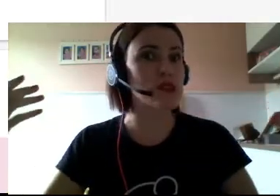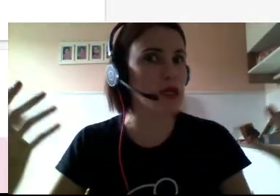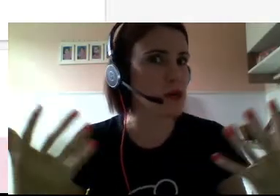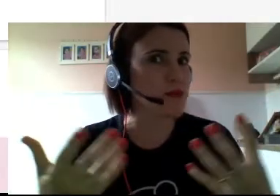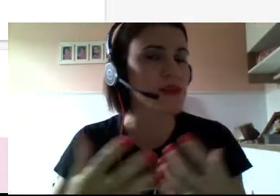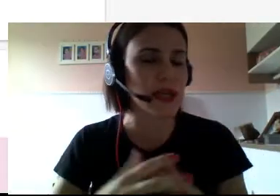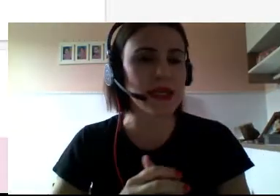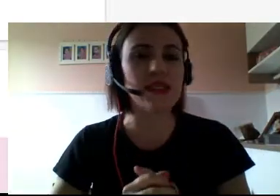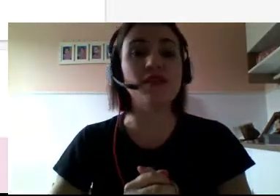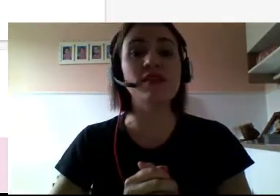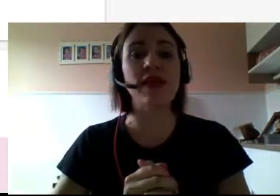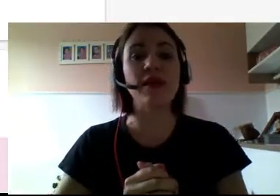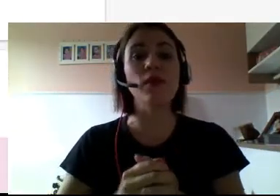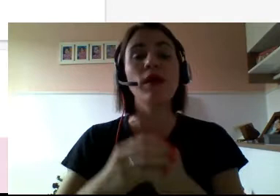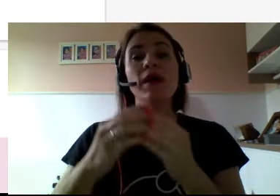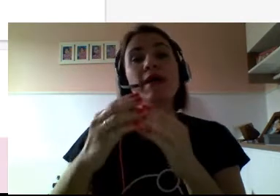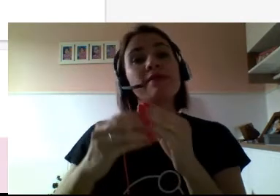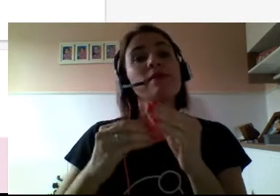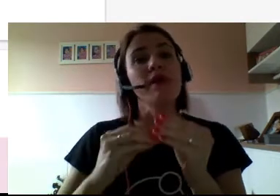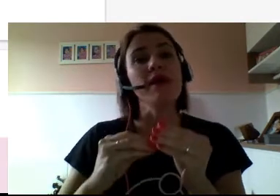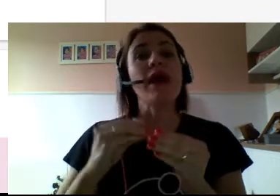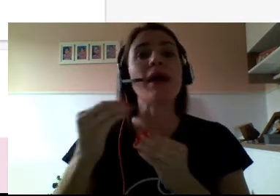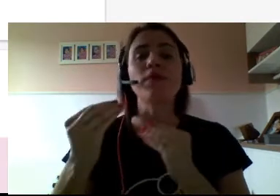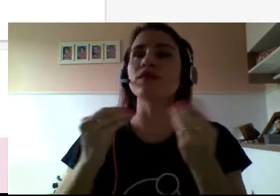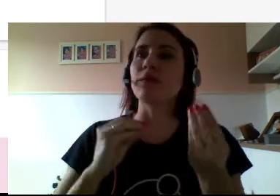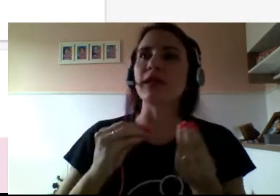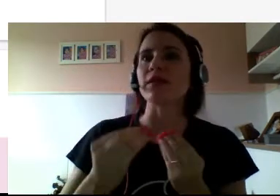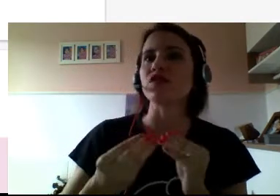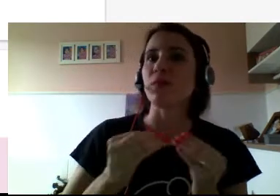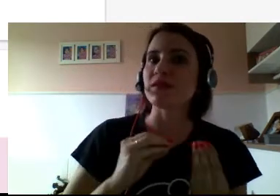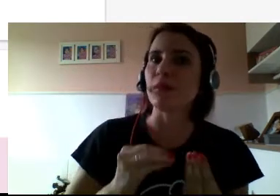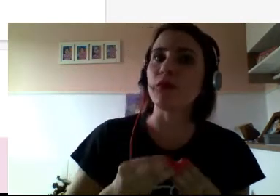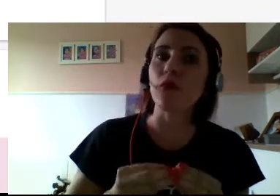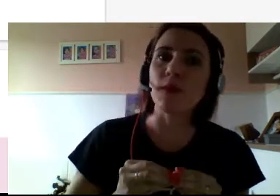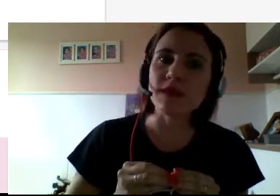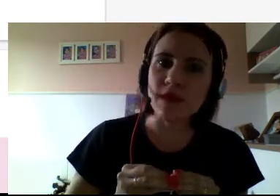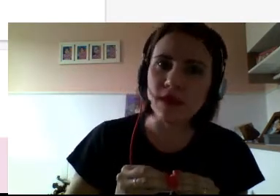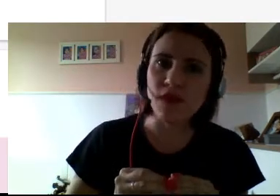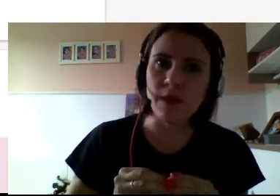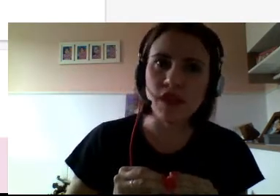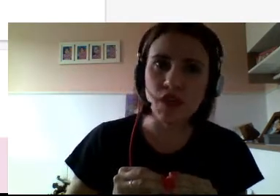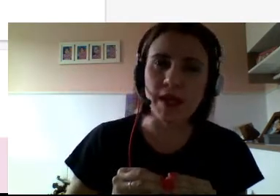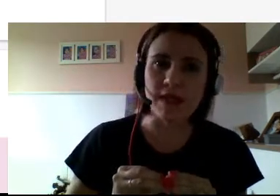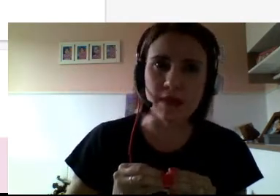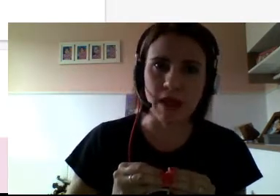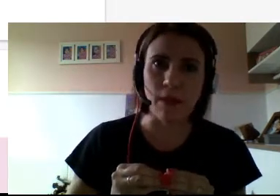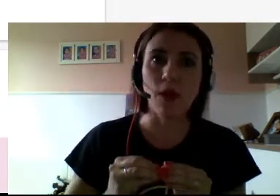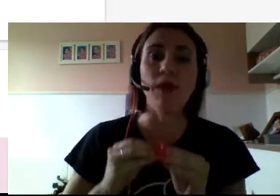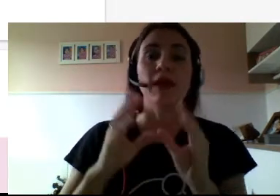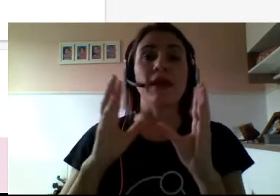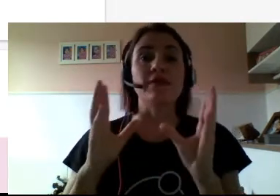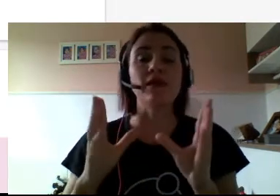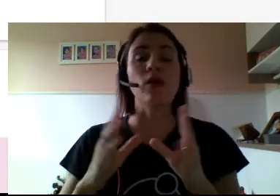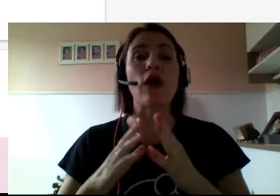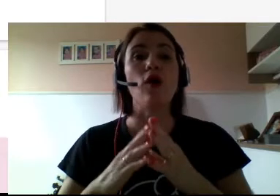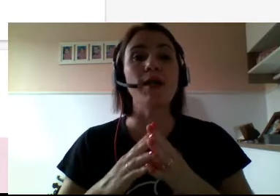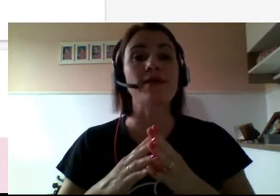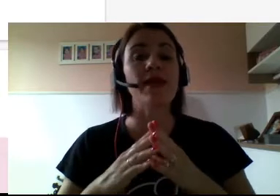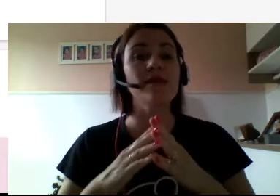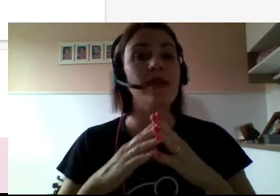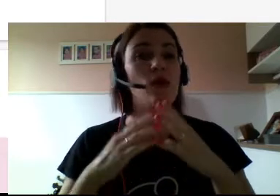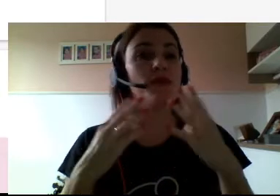toda aquela produção né que eles fizeram e também a possibilidade de passar por algumas transformações Tá bom